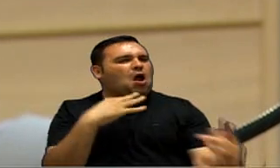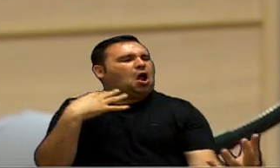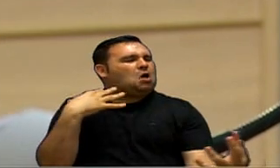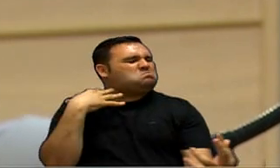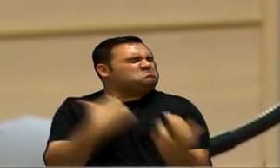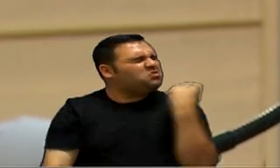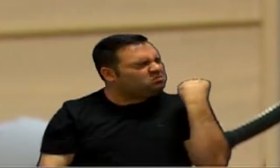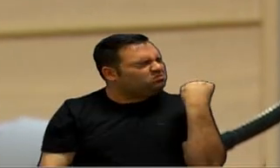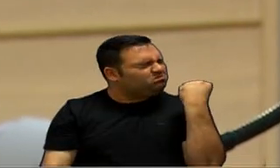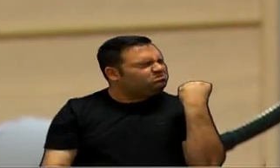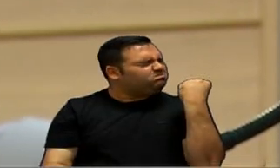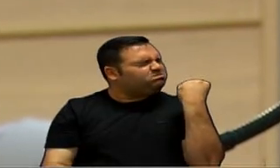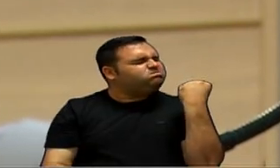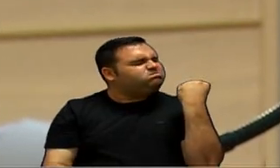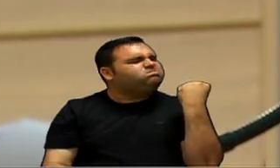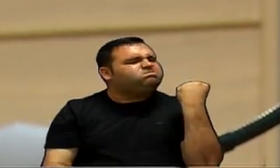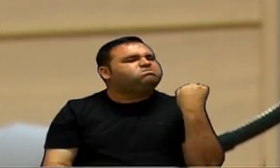violentada.